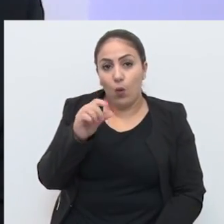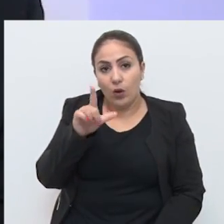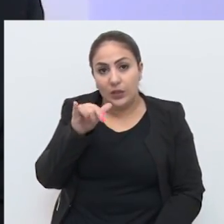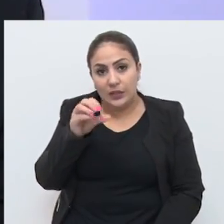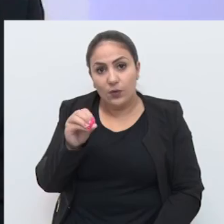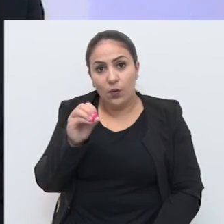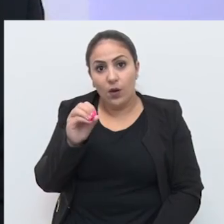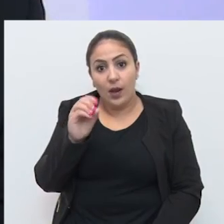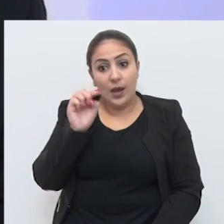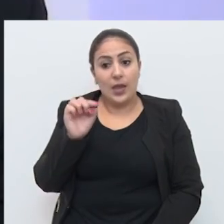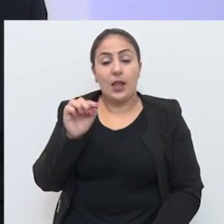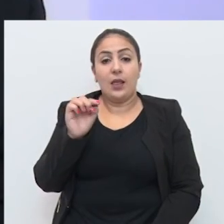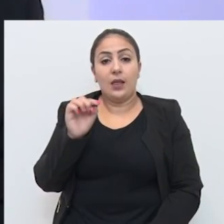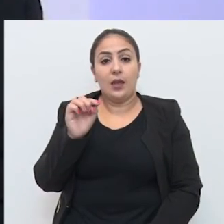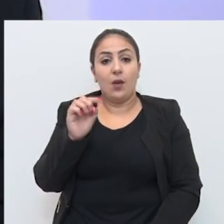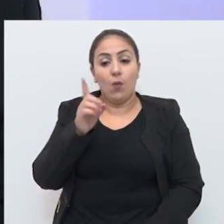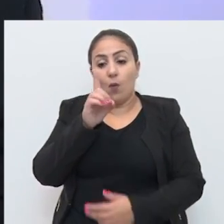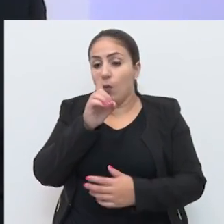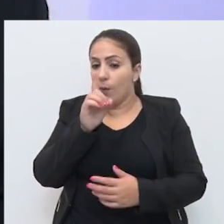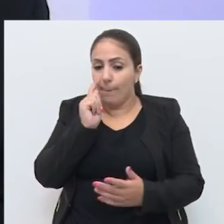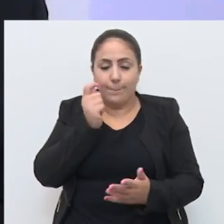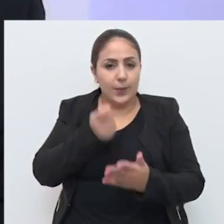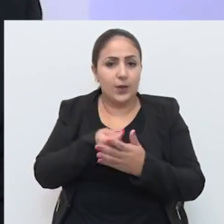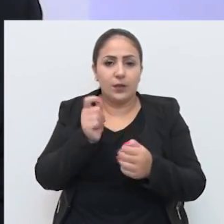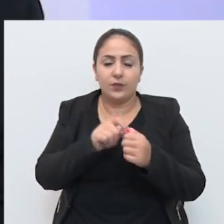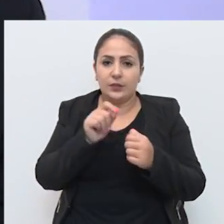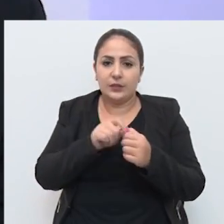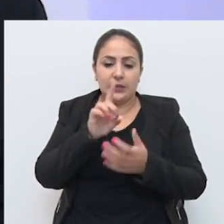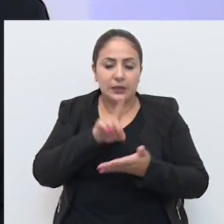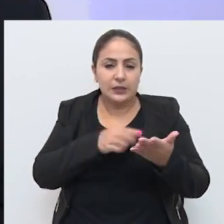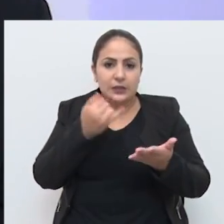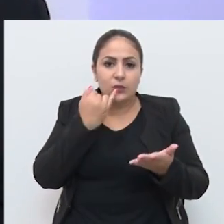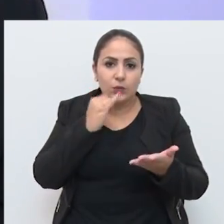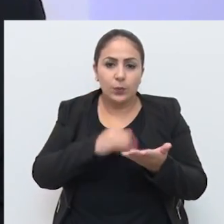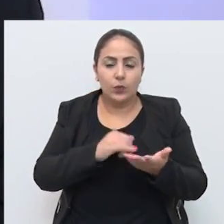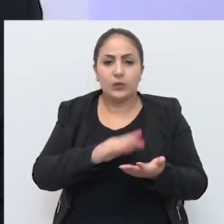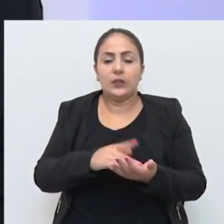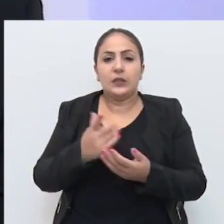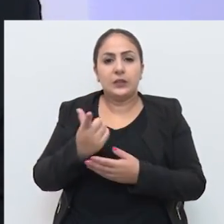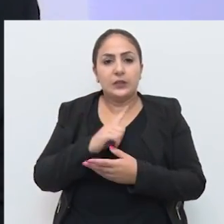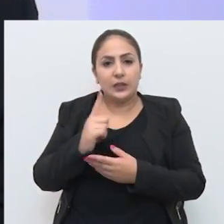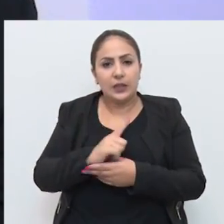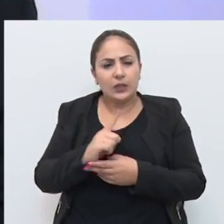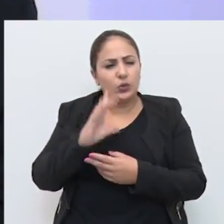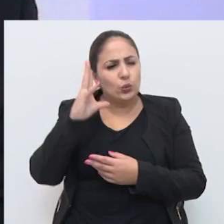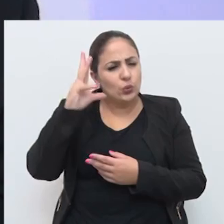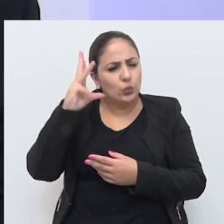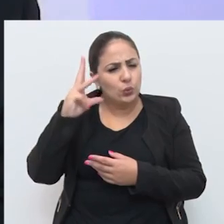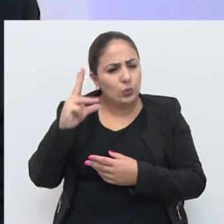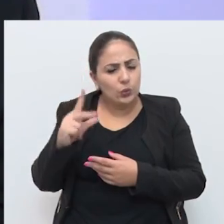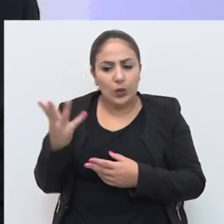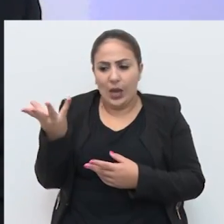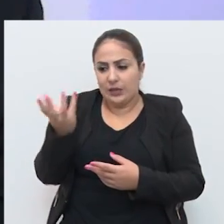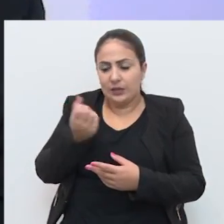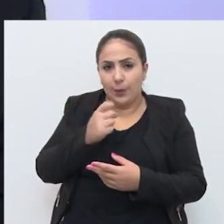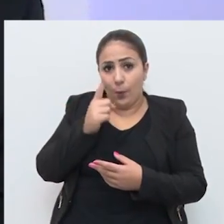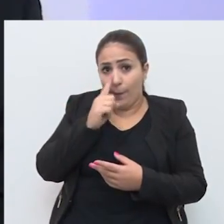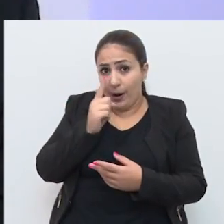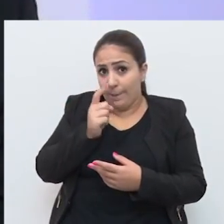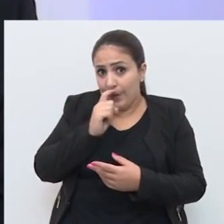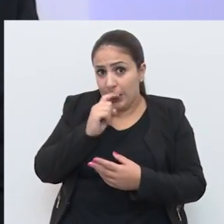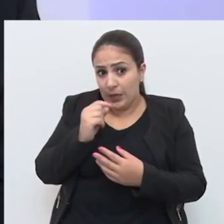é a figura que é obrigada a fazer a declaração. Então, existe uma declaração anual de espólio, onde são informados todos os bens